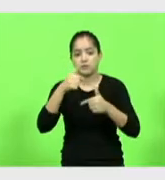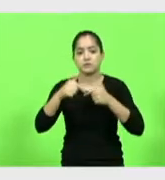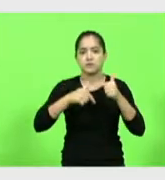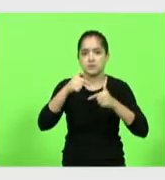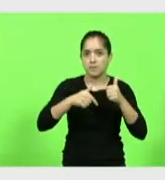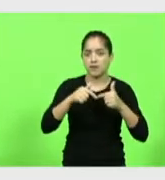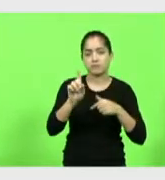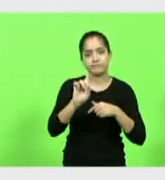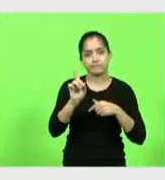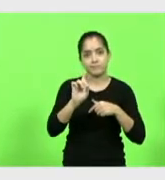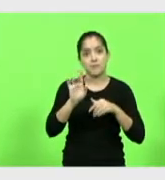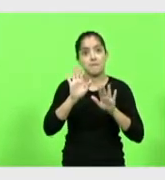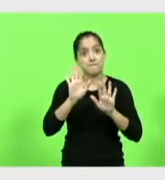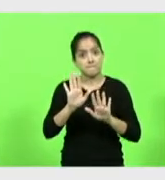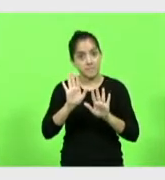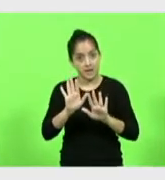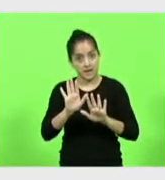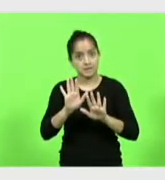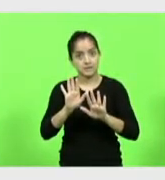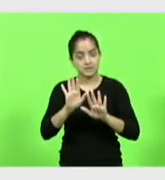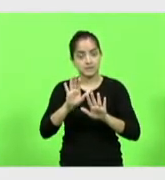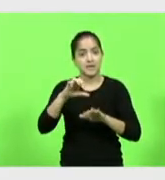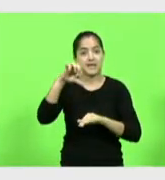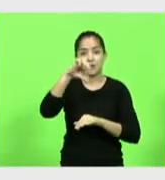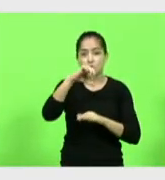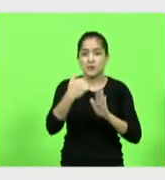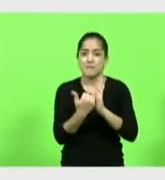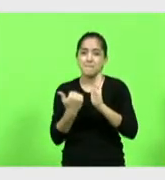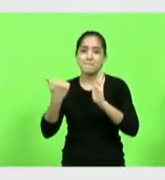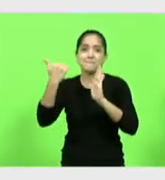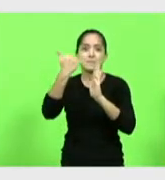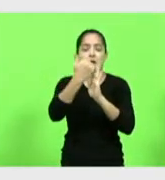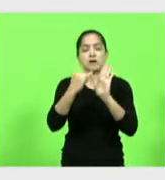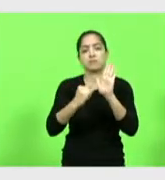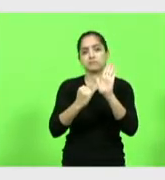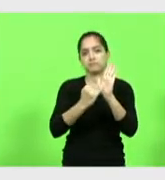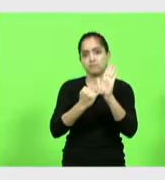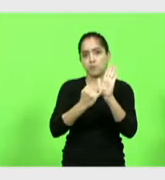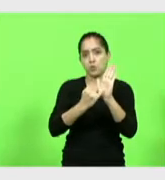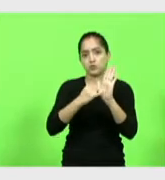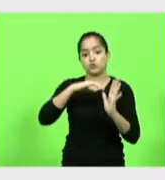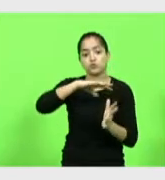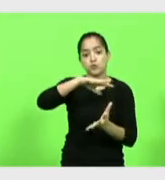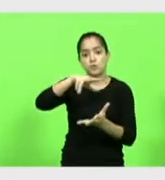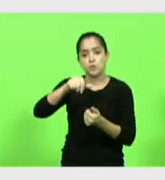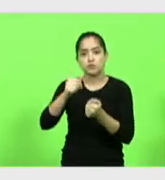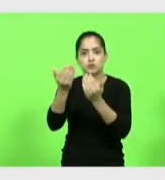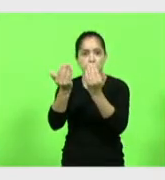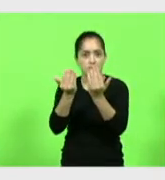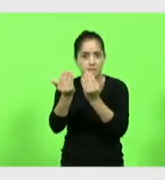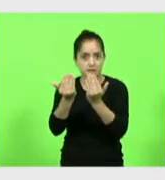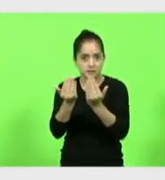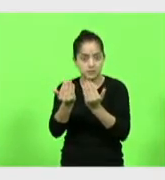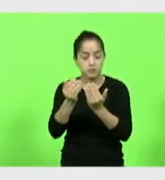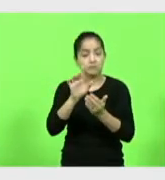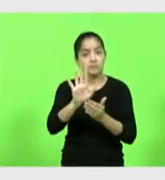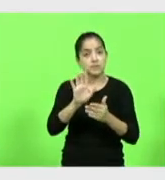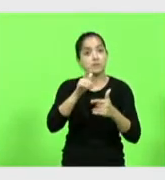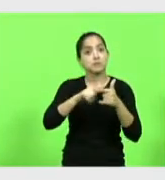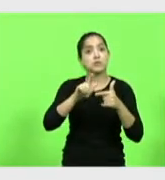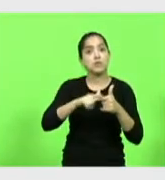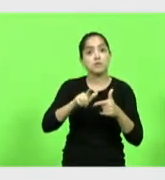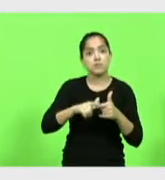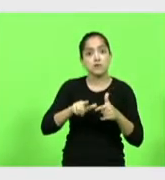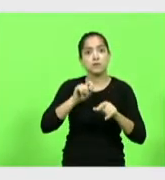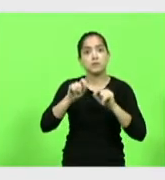mas somos aquele que tem a nona maior carga tributária no mundo. E temos um grande problema, além de tudo,